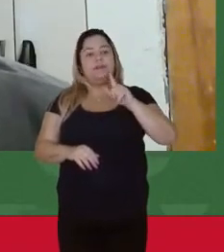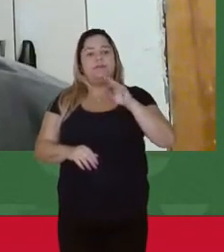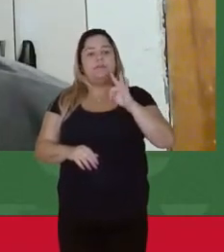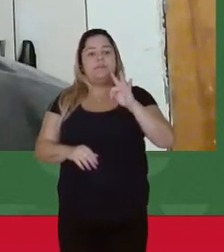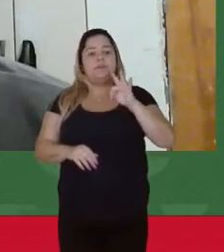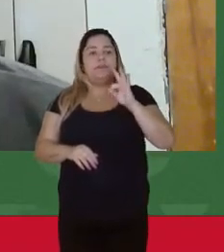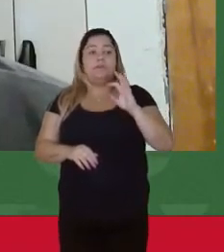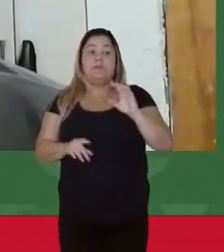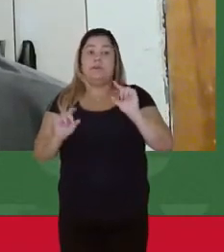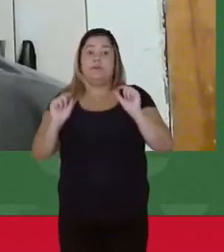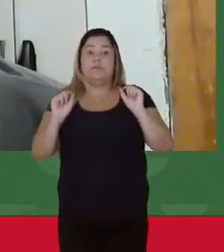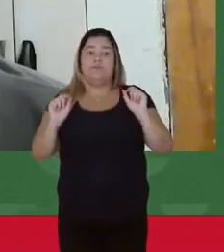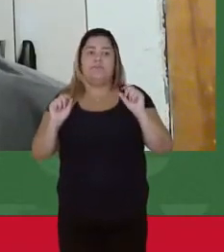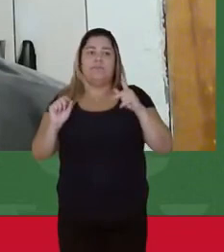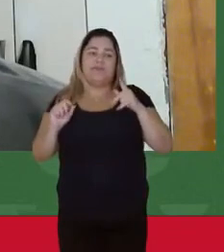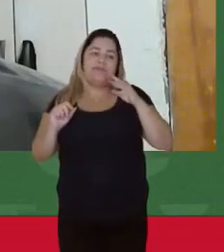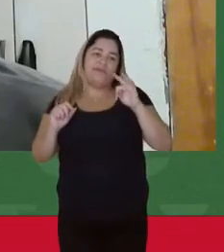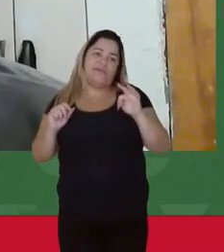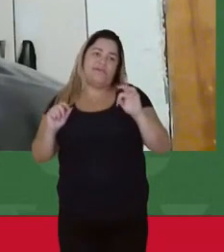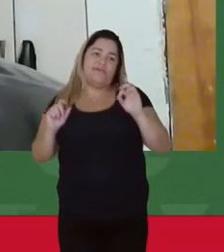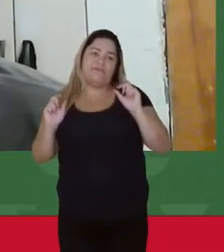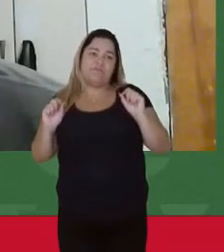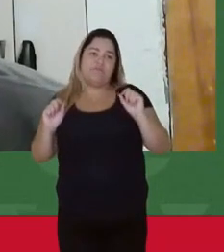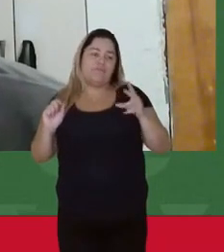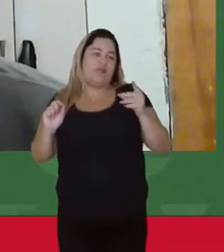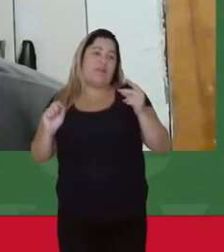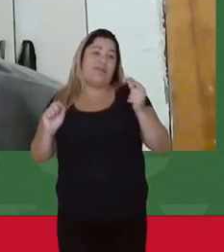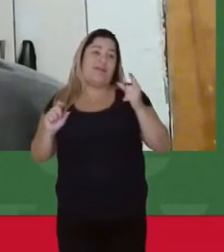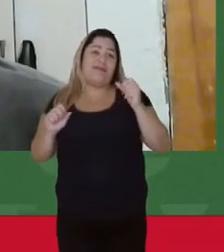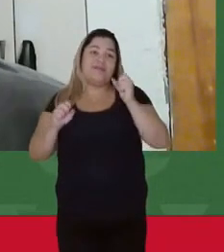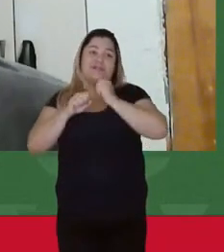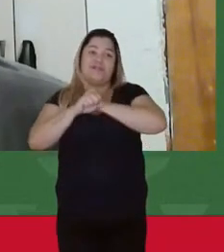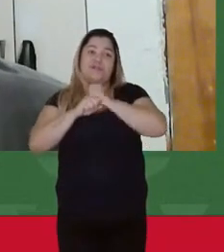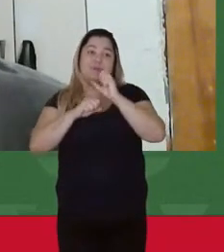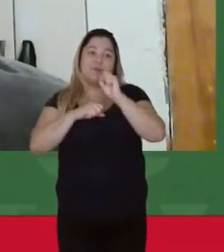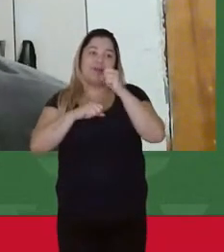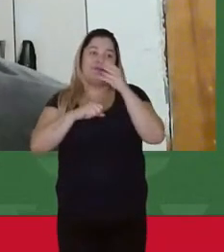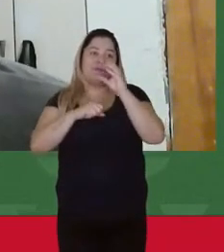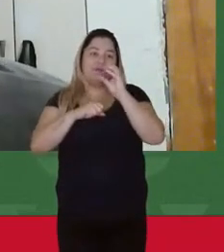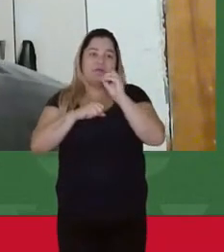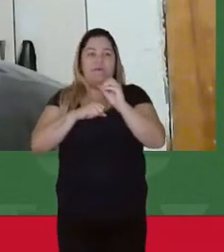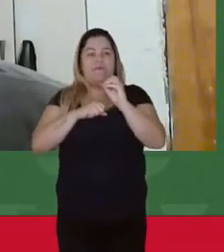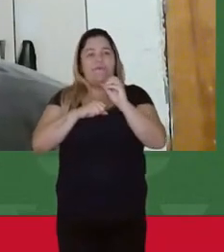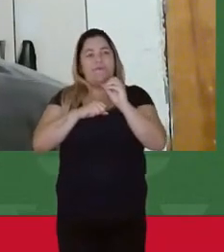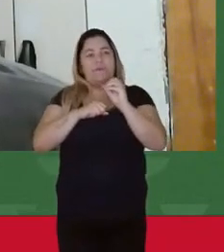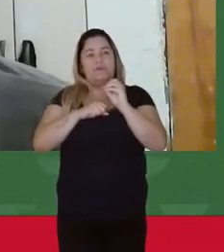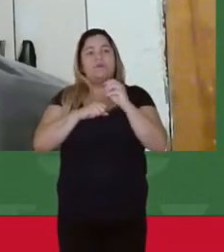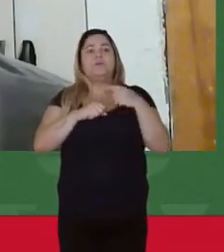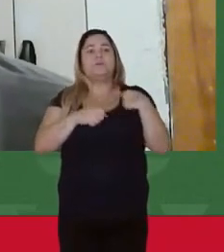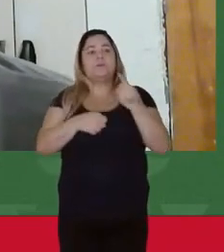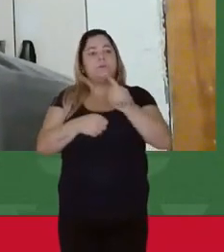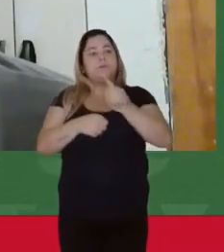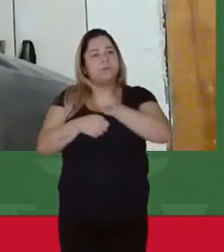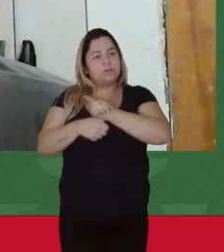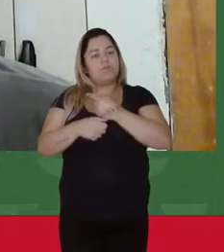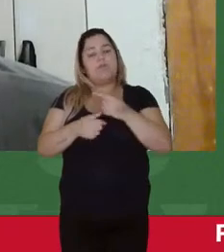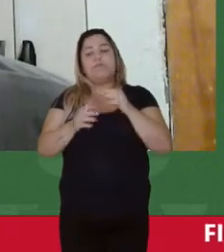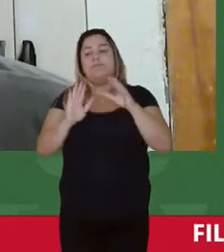o PT sempre foi, né, desde a década de 80, um instrumento de luta e organização das nossas pautas,